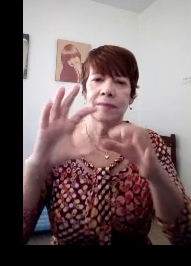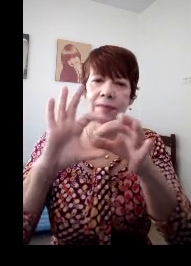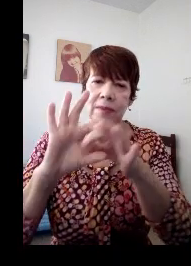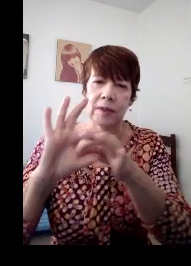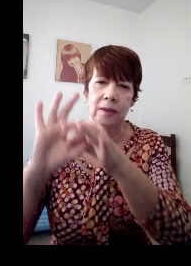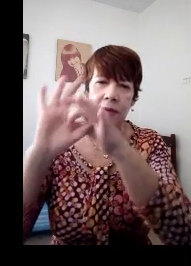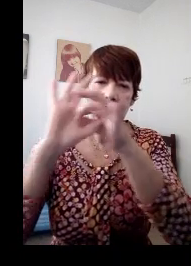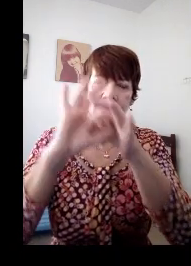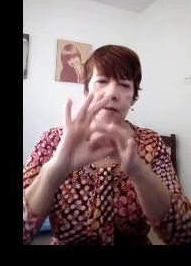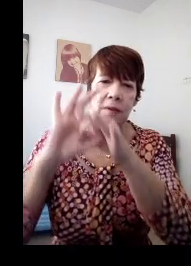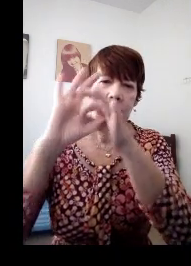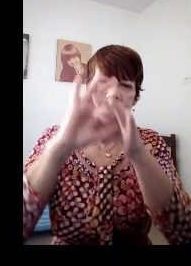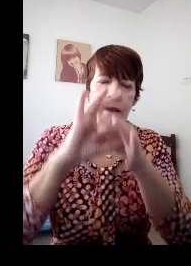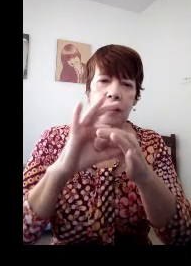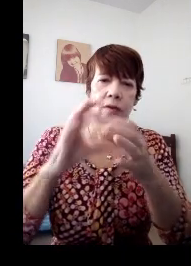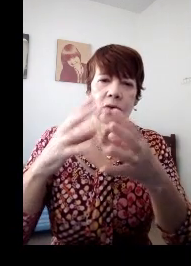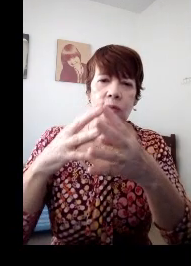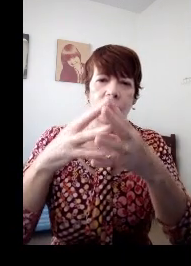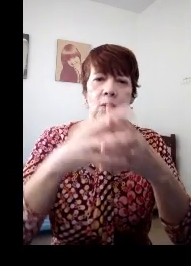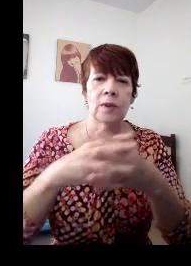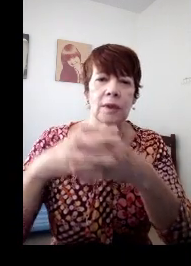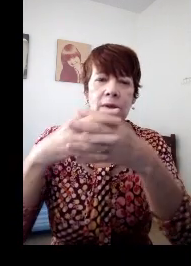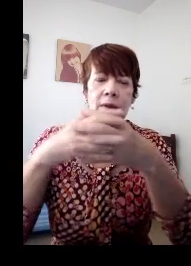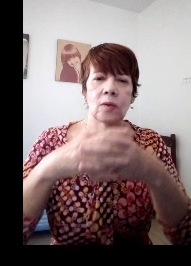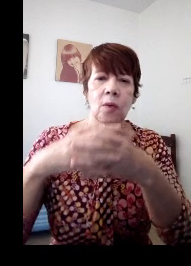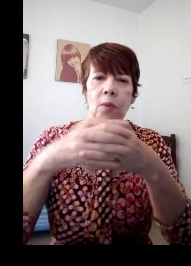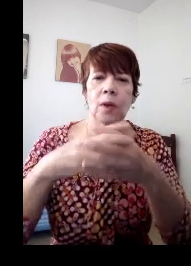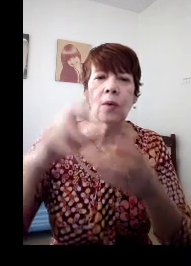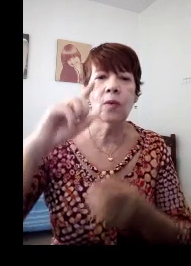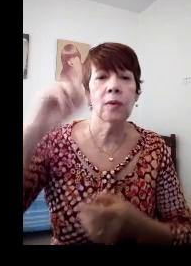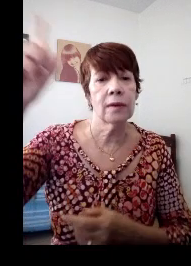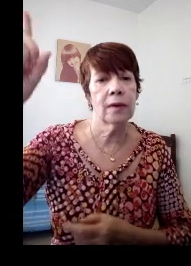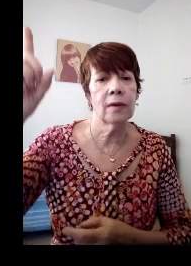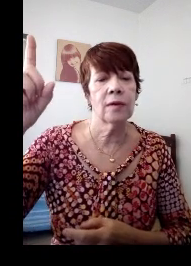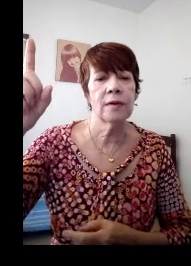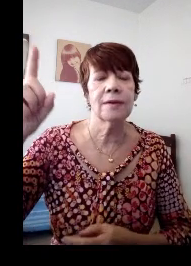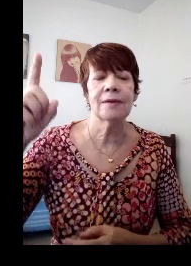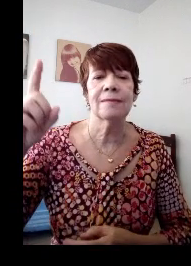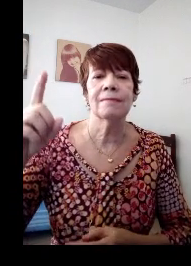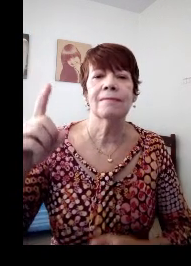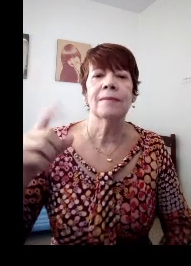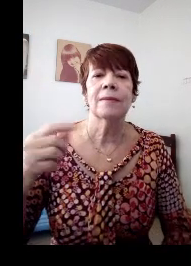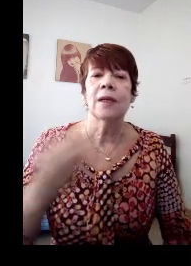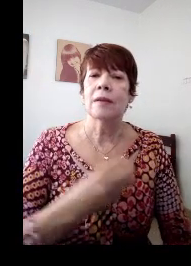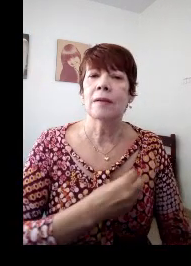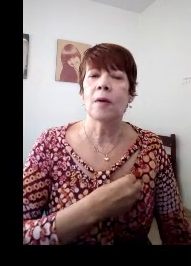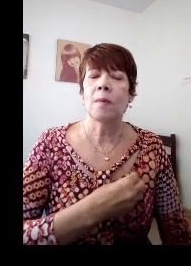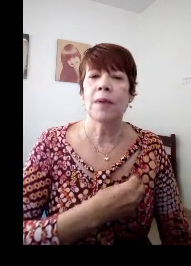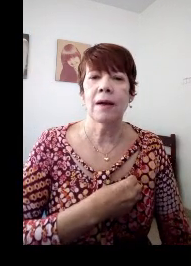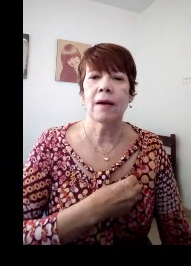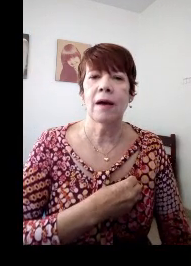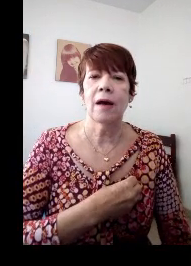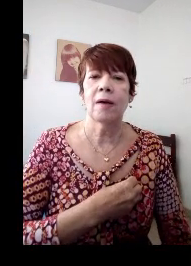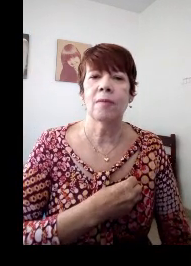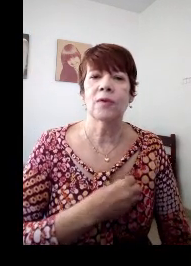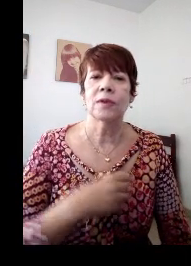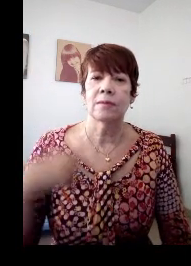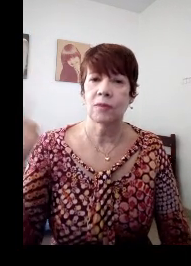nós estamos vulneráveis. Sem Cristo, nós